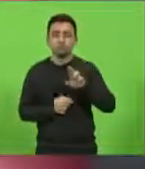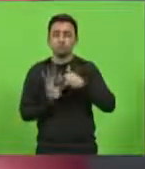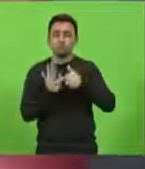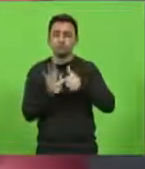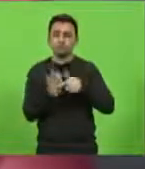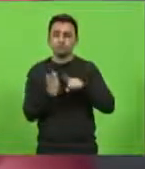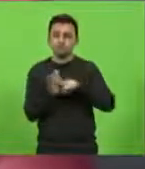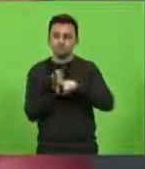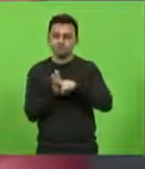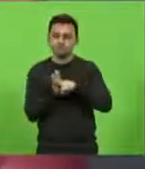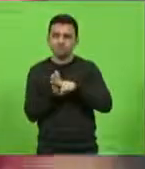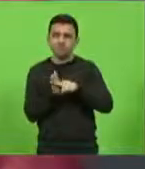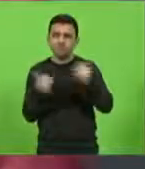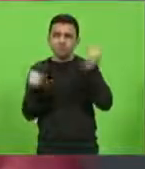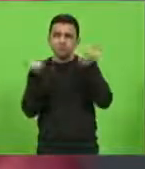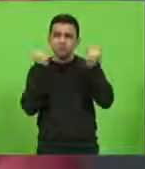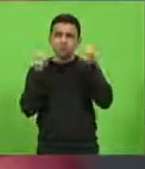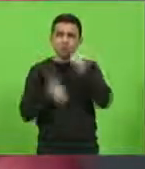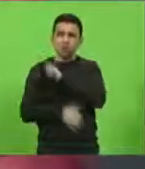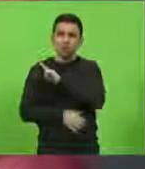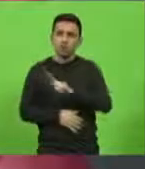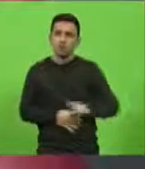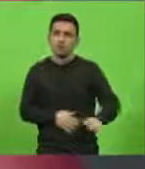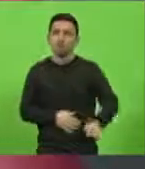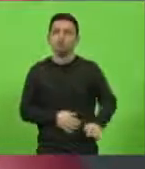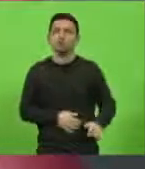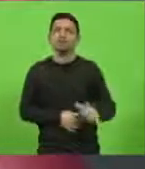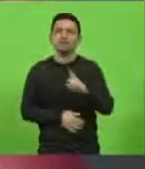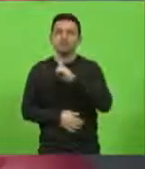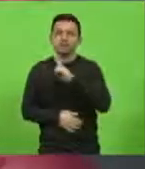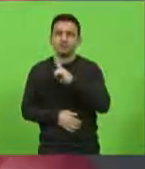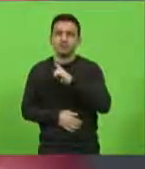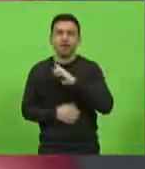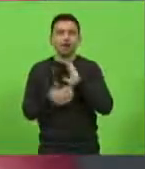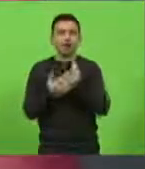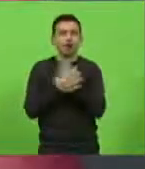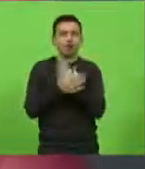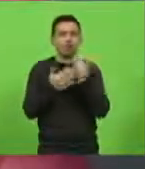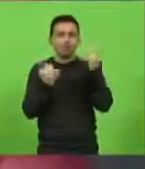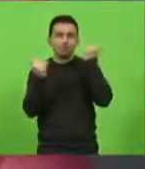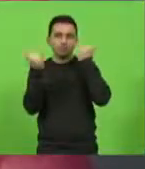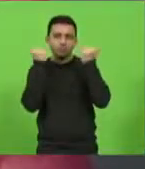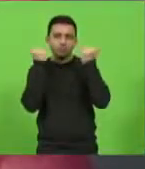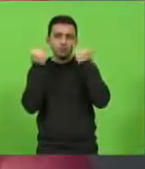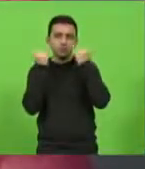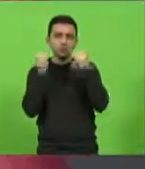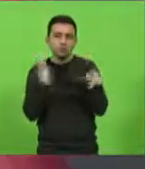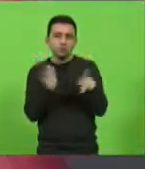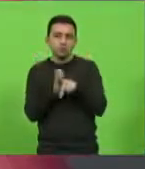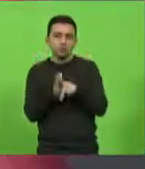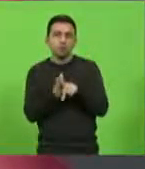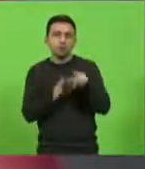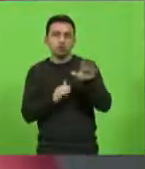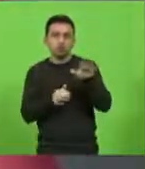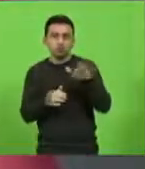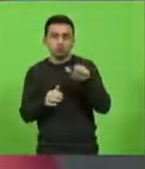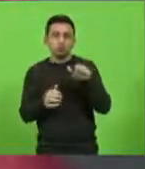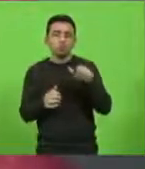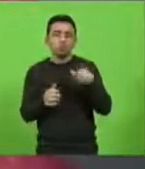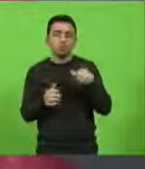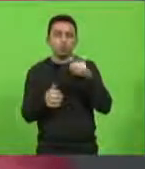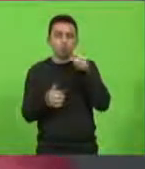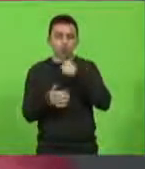apurou informação de que o governador tinha certas informações acerca da contratação dos respiradores